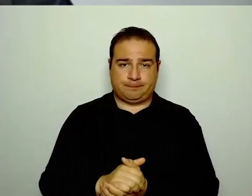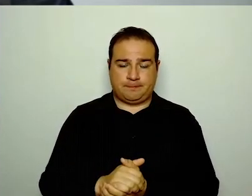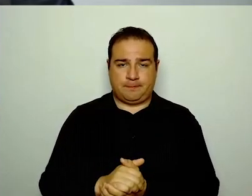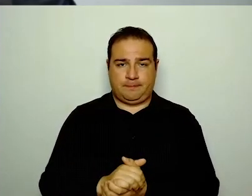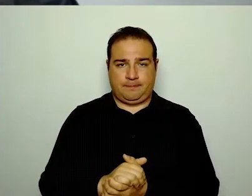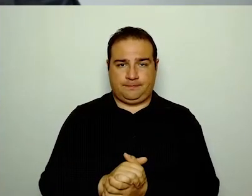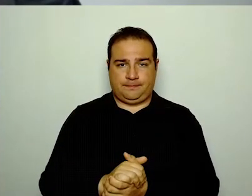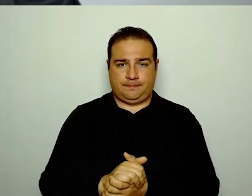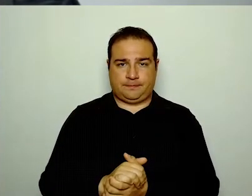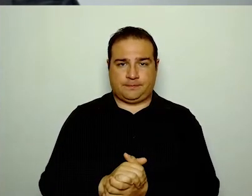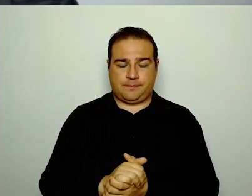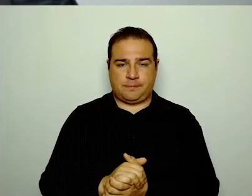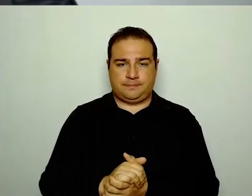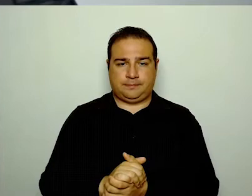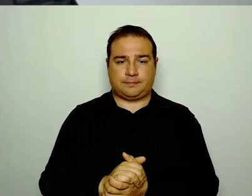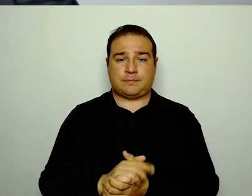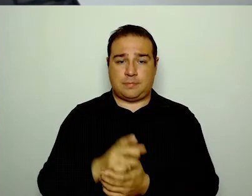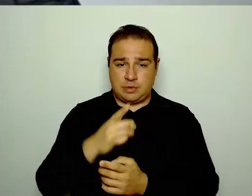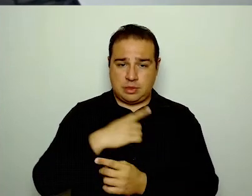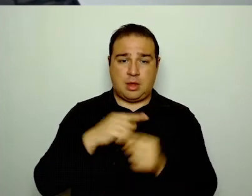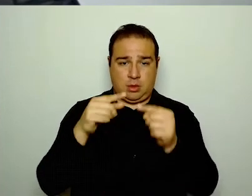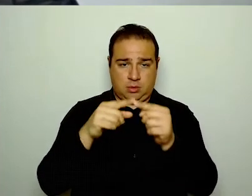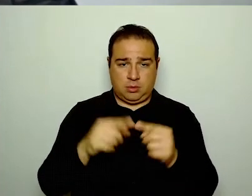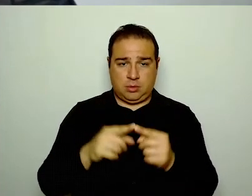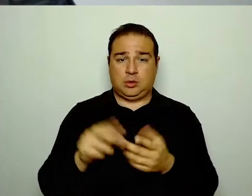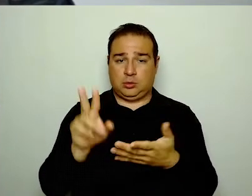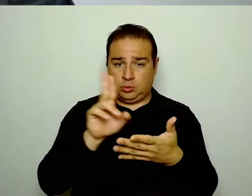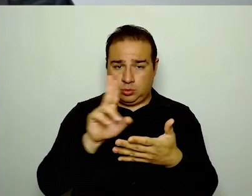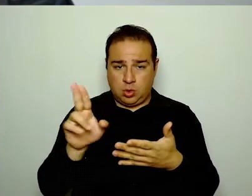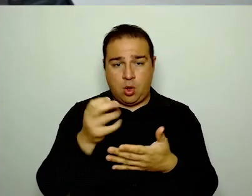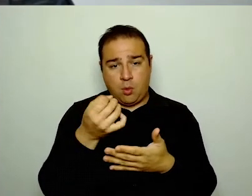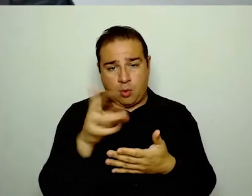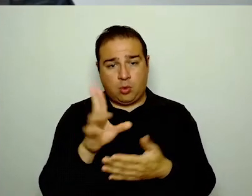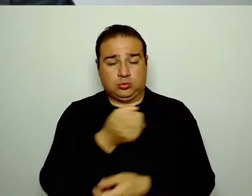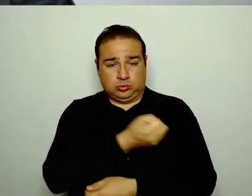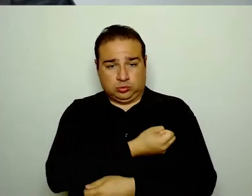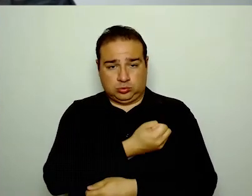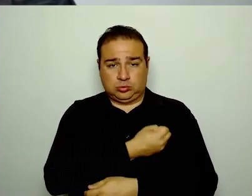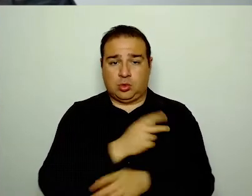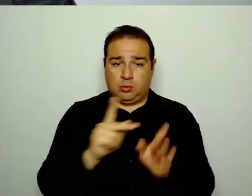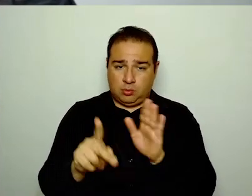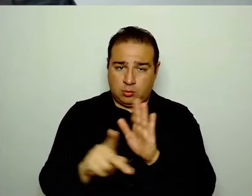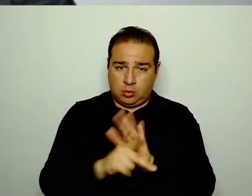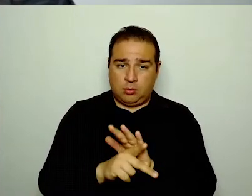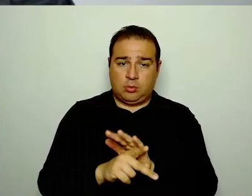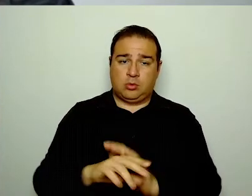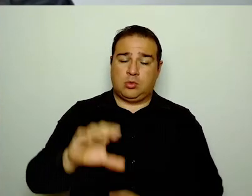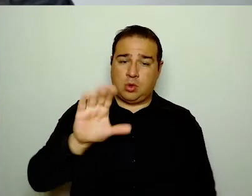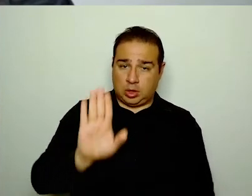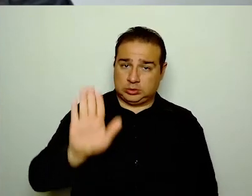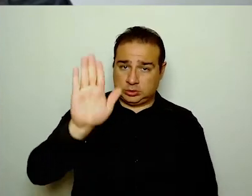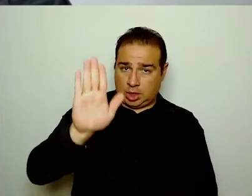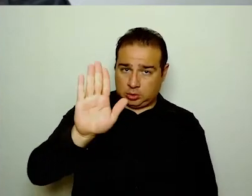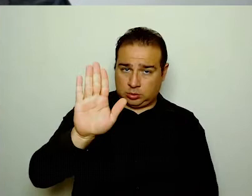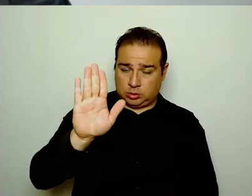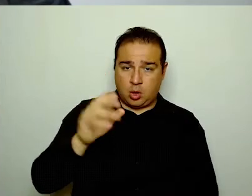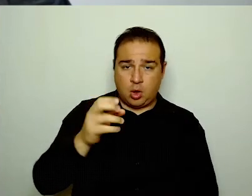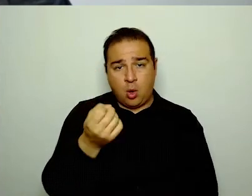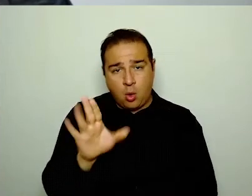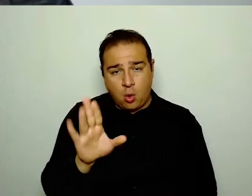federal. Nele consta que seria o nome ou número do